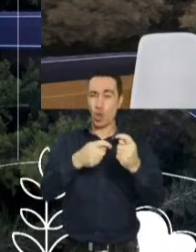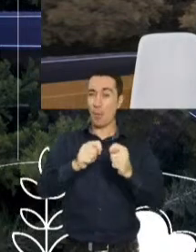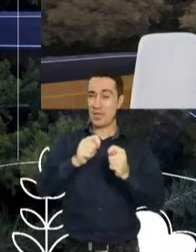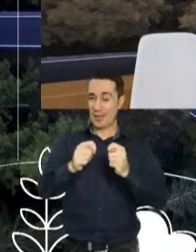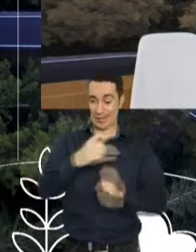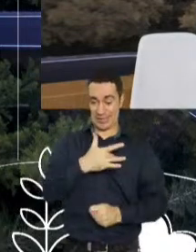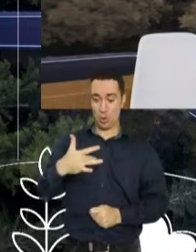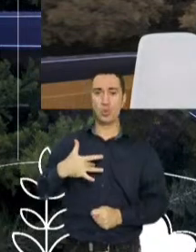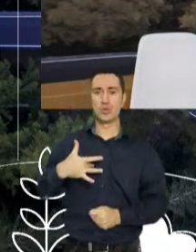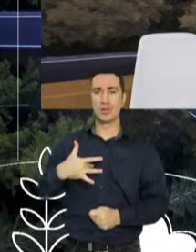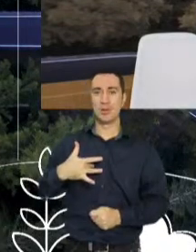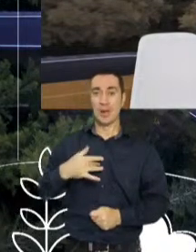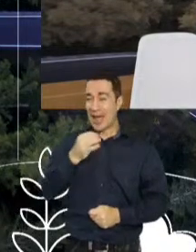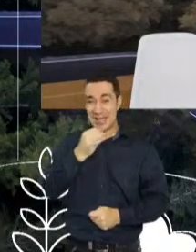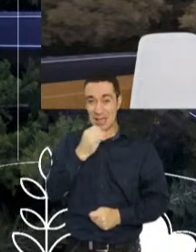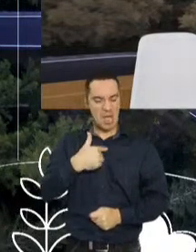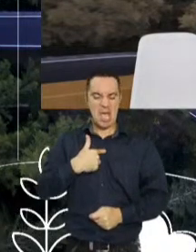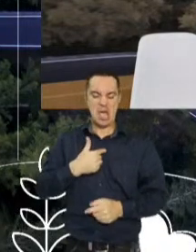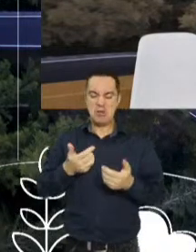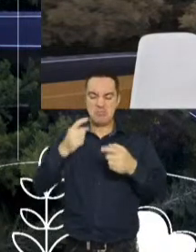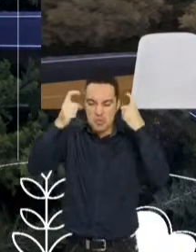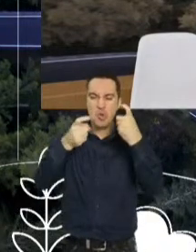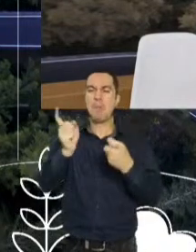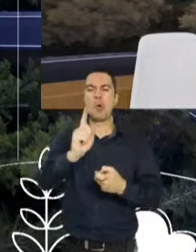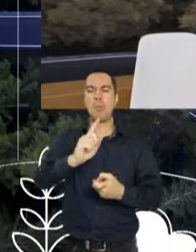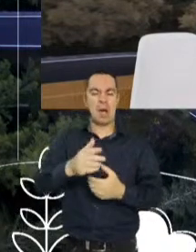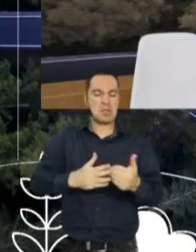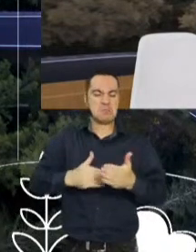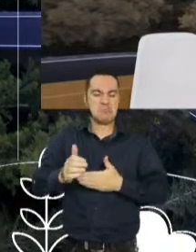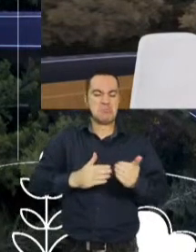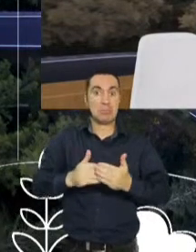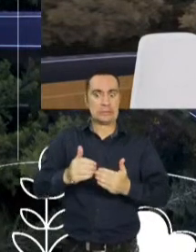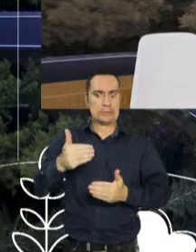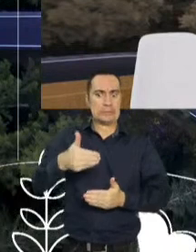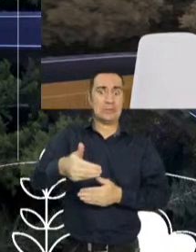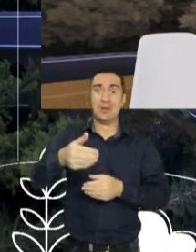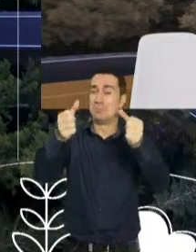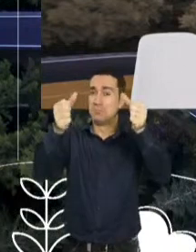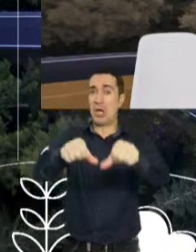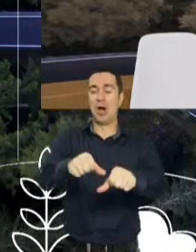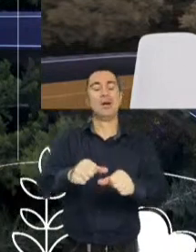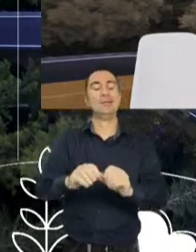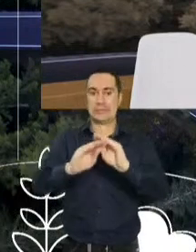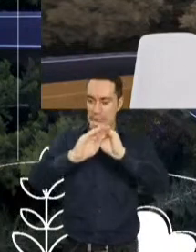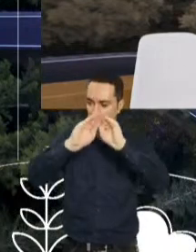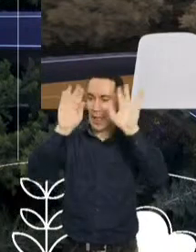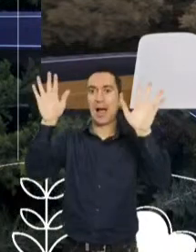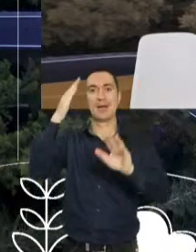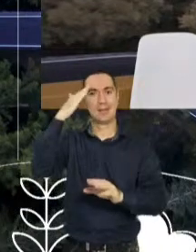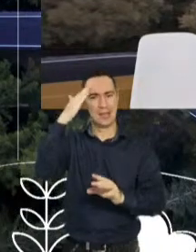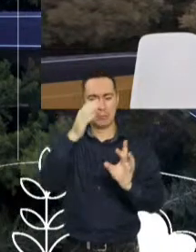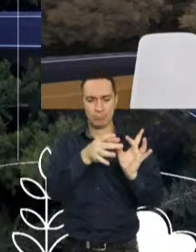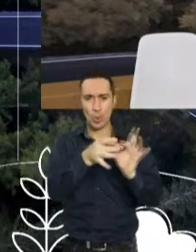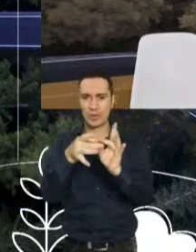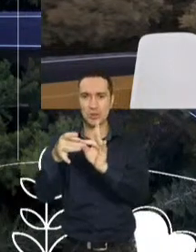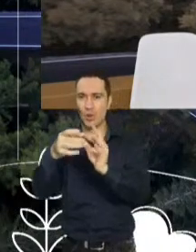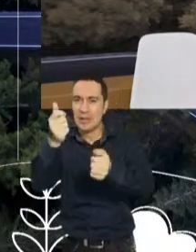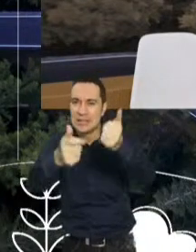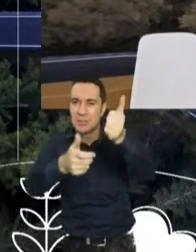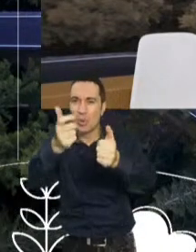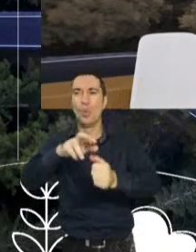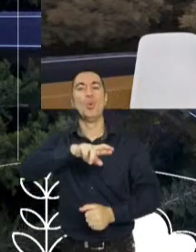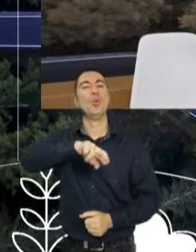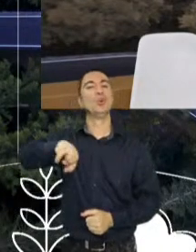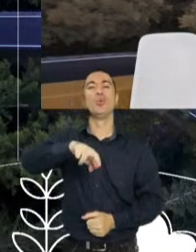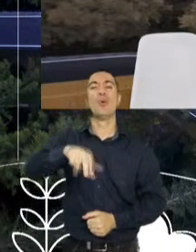saúde, quanto custa não investir? Quanto vai sair no médio e longo prazo? Acho que é maravilhoso a gente trazer o que o senhor coloca. Não